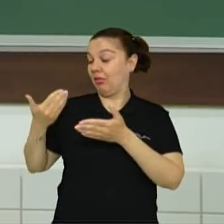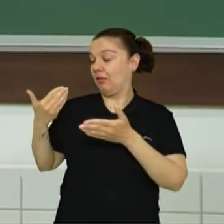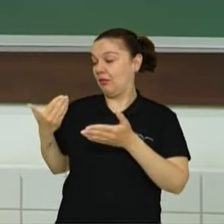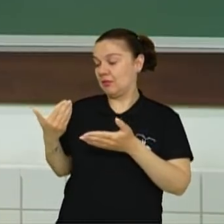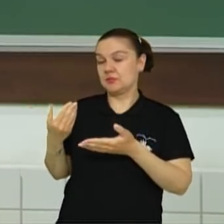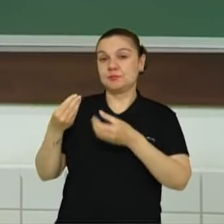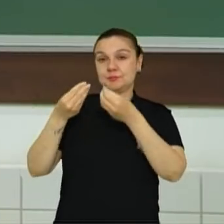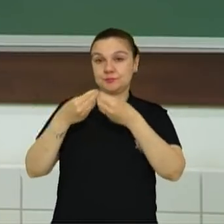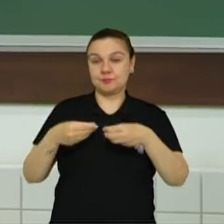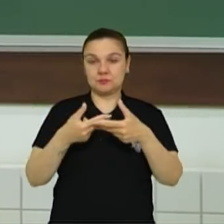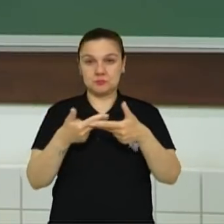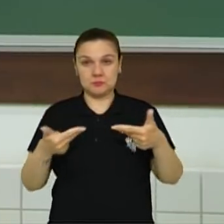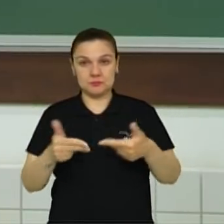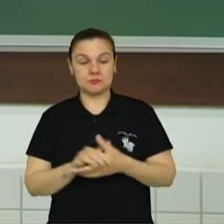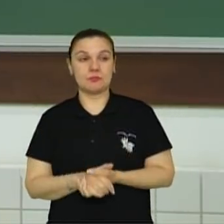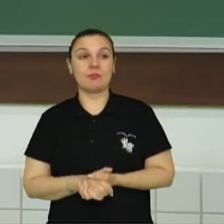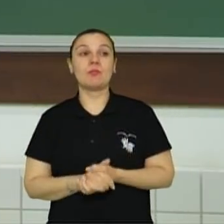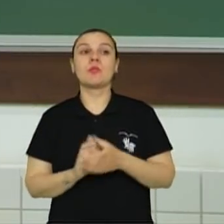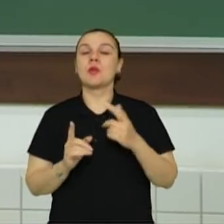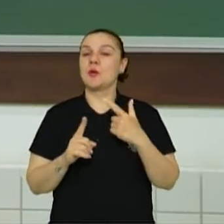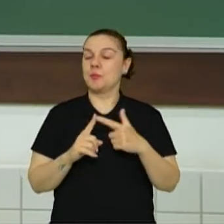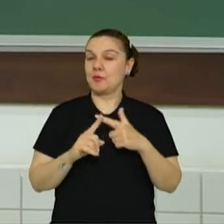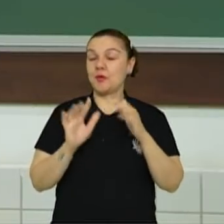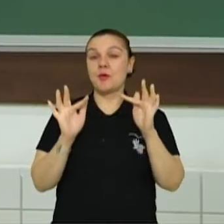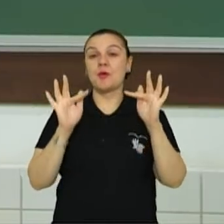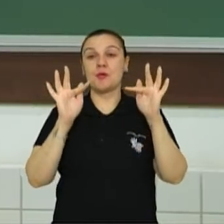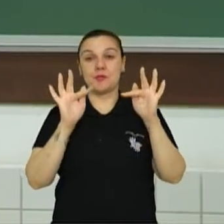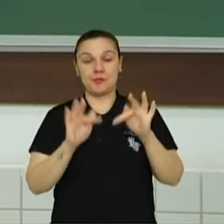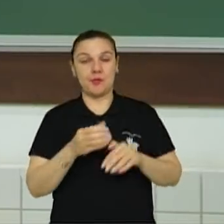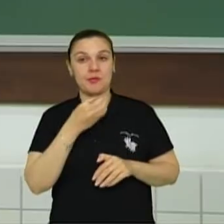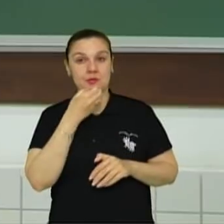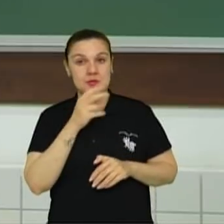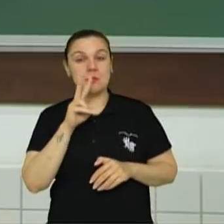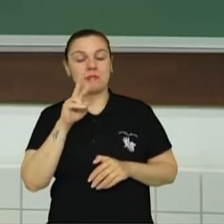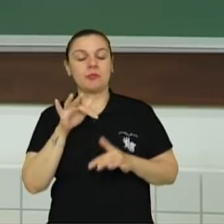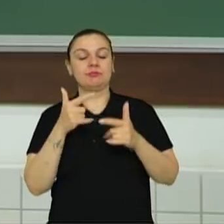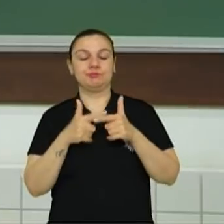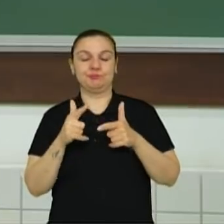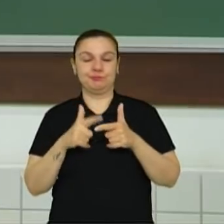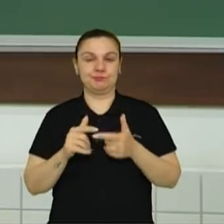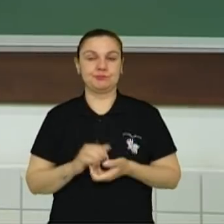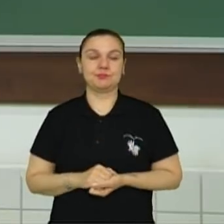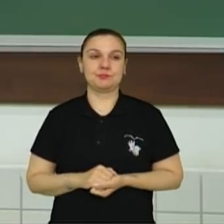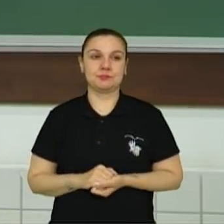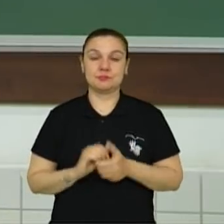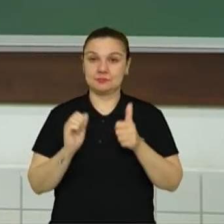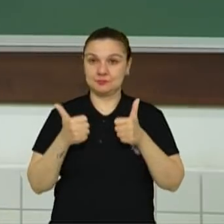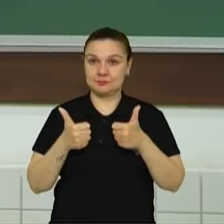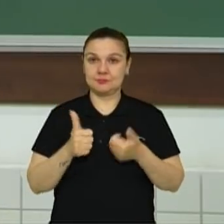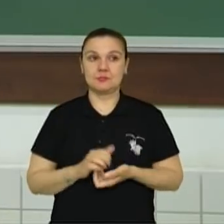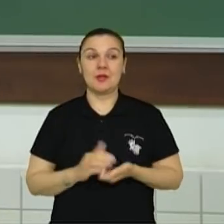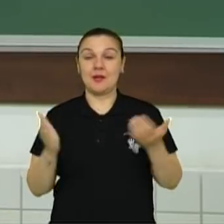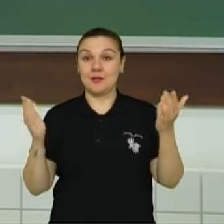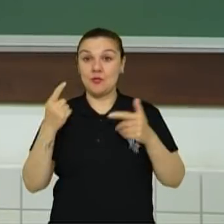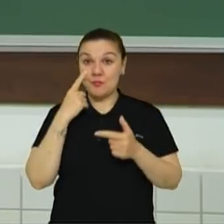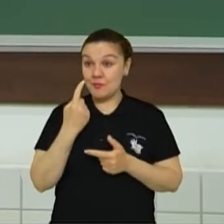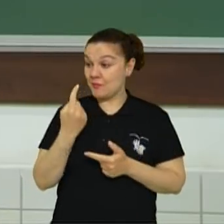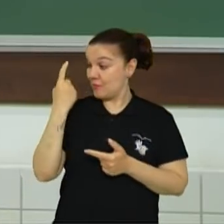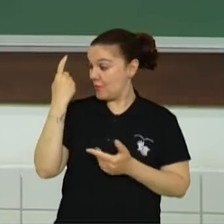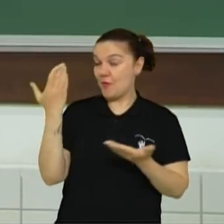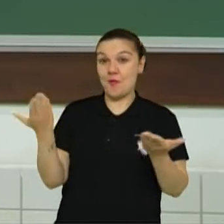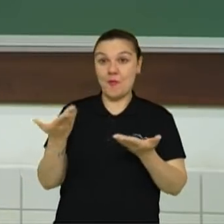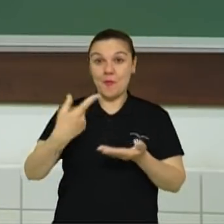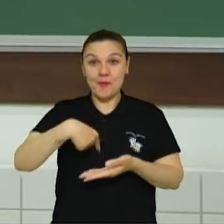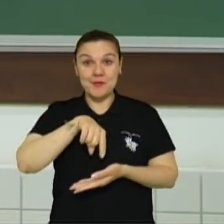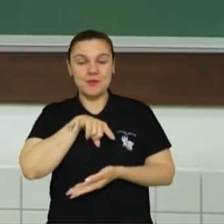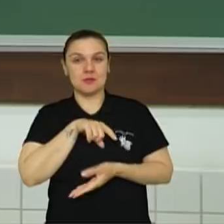deixe coisa sem fazer, porque lá no final do ano isso pode fazer muita falta para você, aluno. Bacana? Então vamos ver o que nós vamos trabalhar